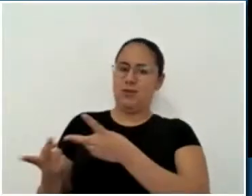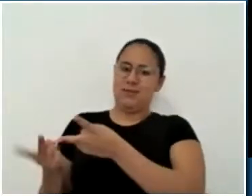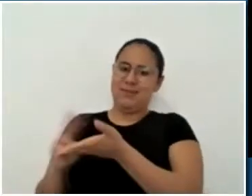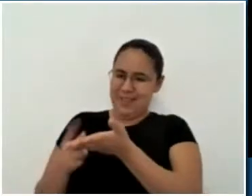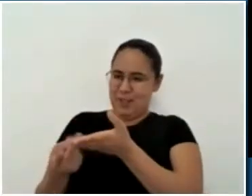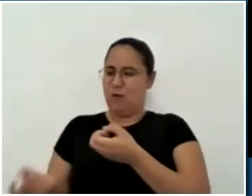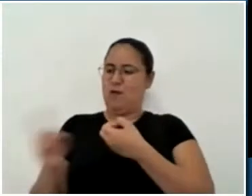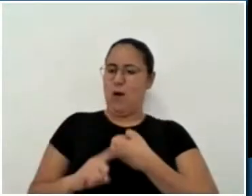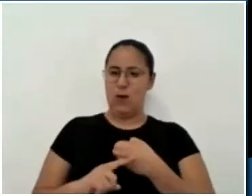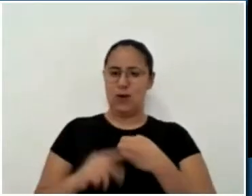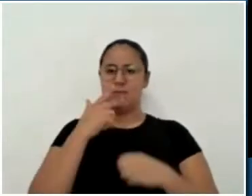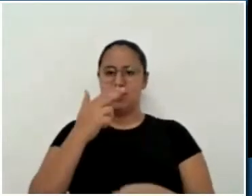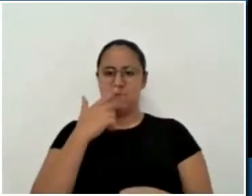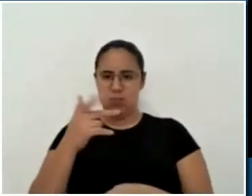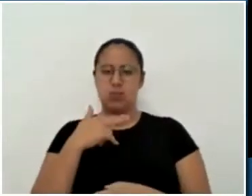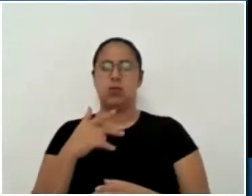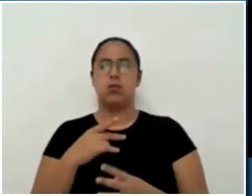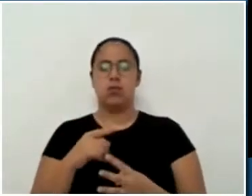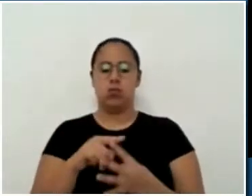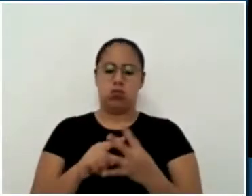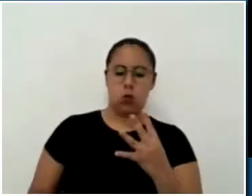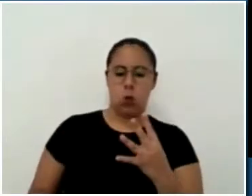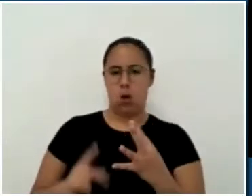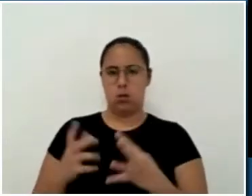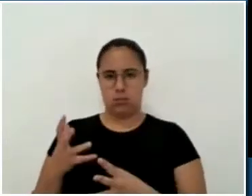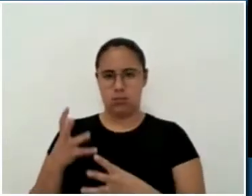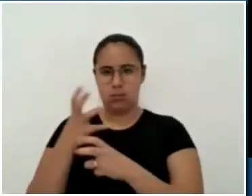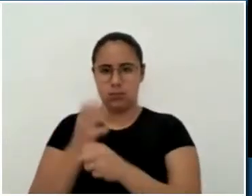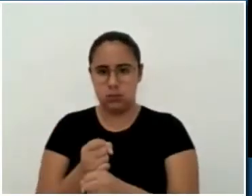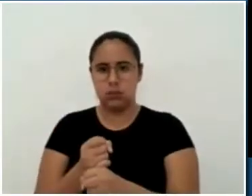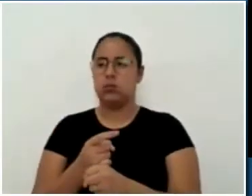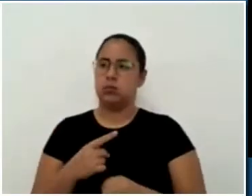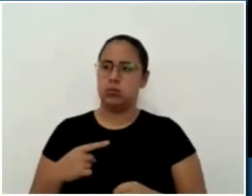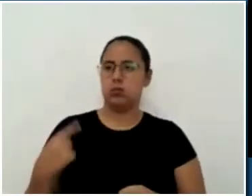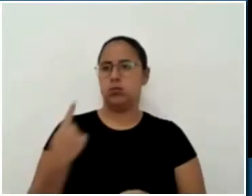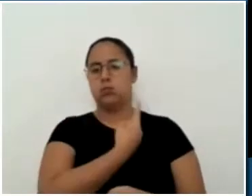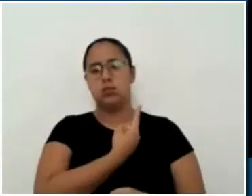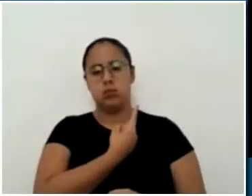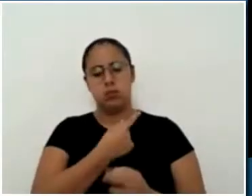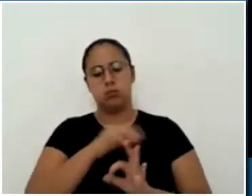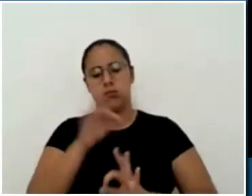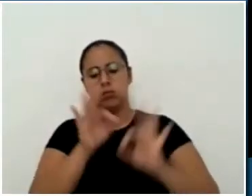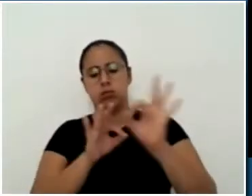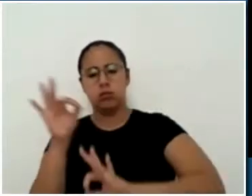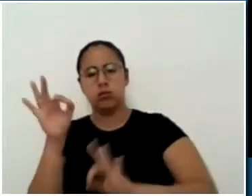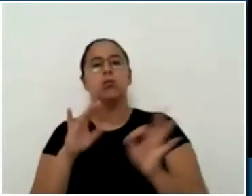principais autores, a gente transformou isso num questionário em português.